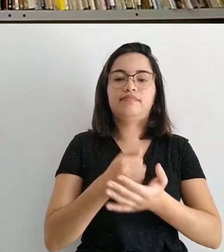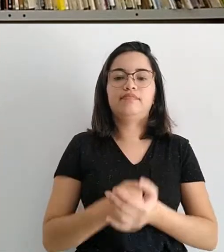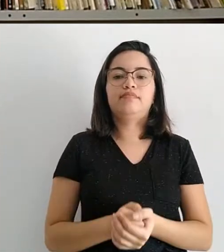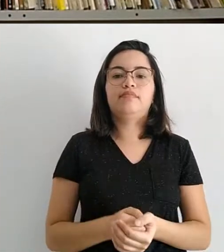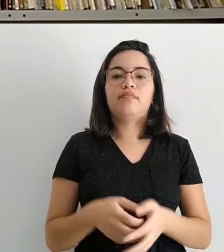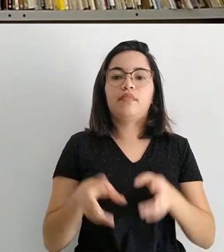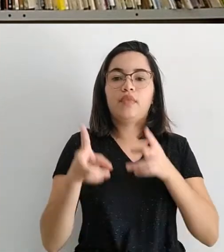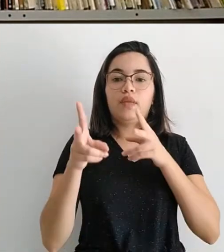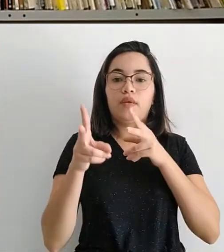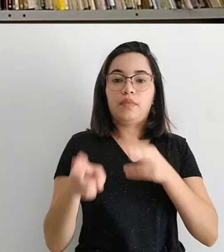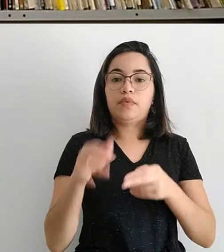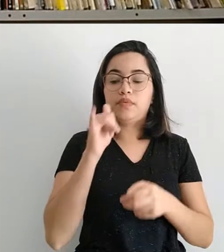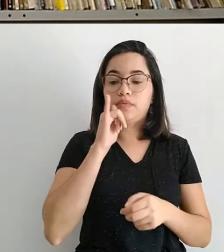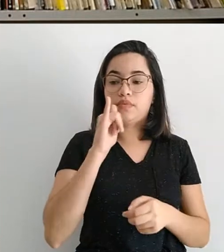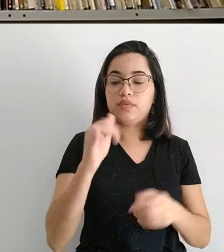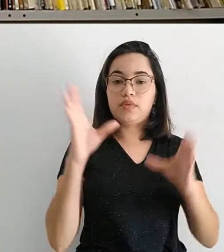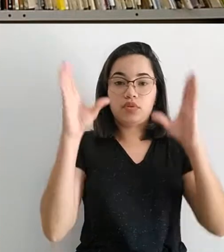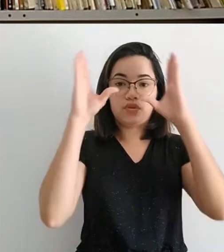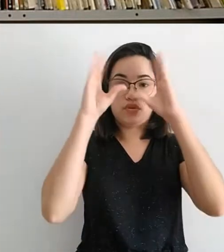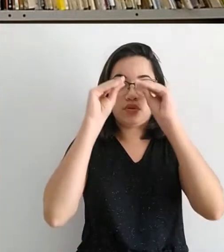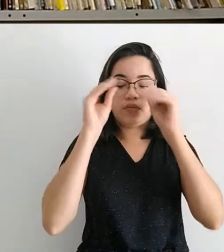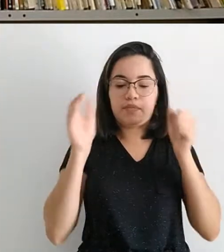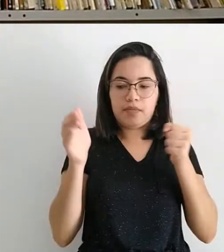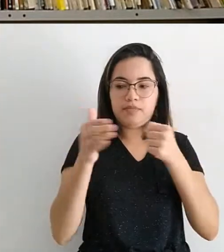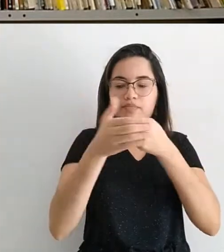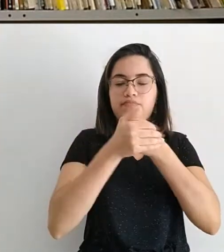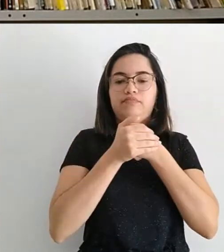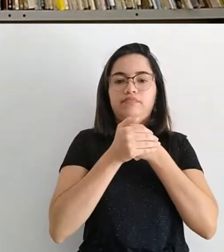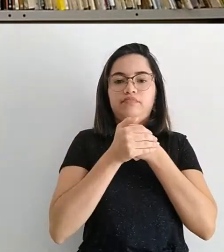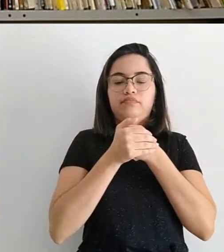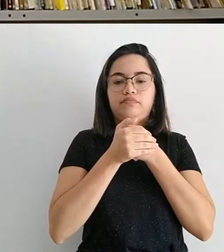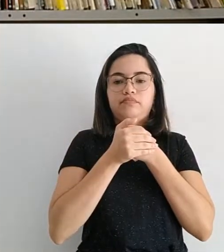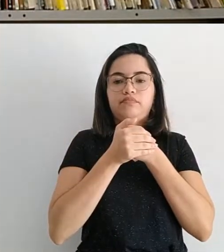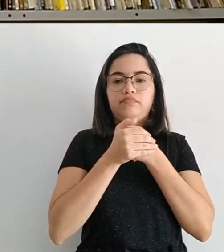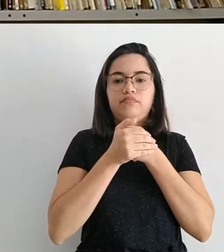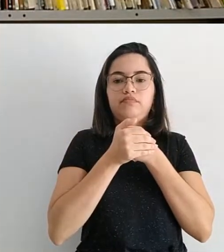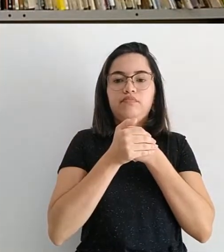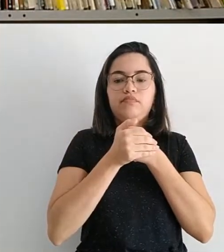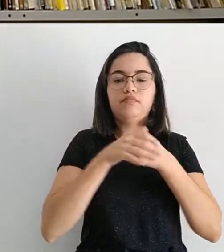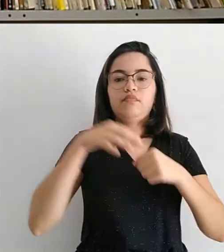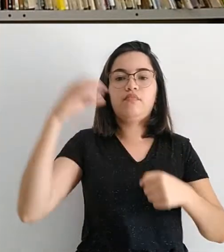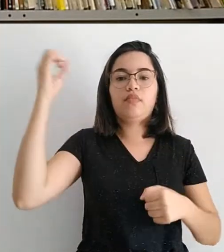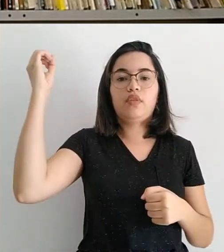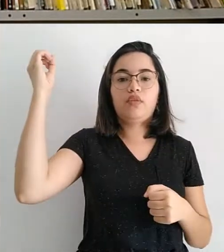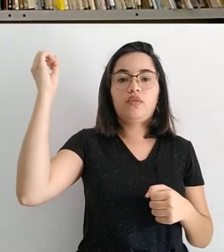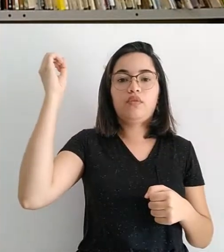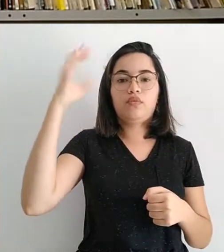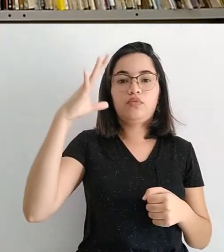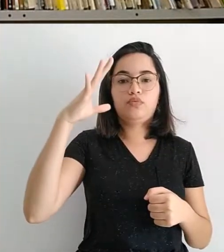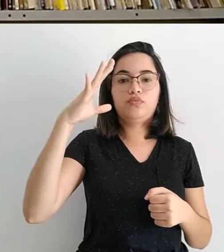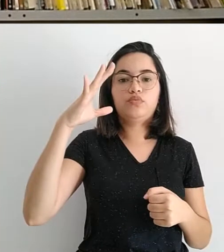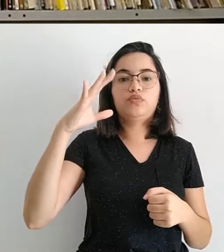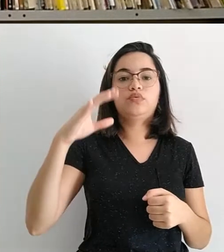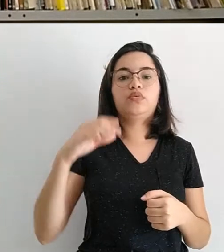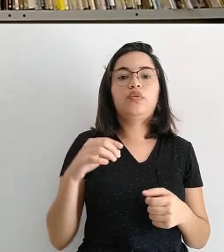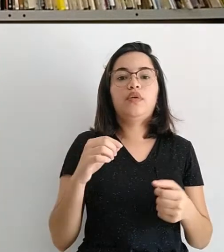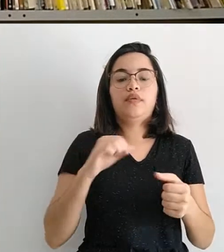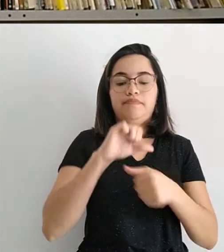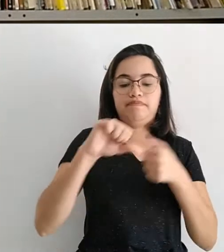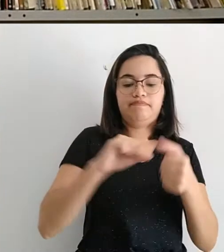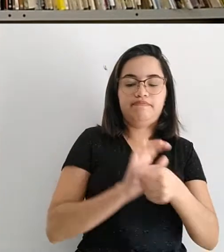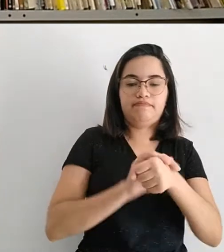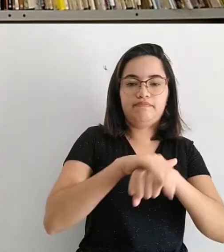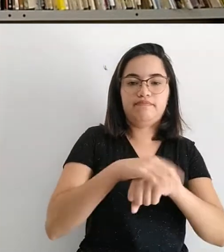susterá. Mesmo se eu disser às trevas para me encobrirem, a luz se tornará